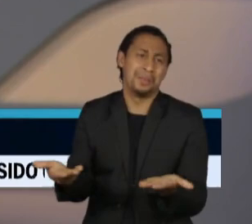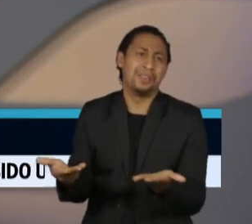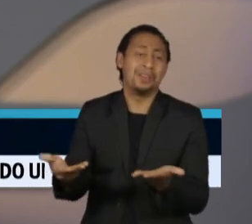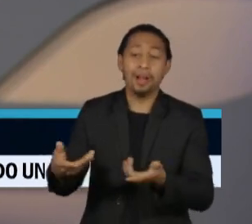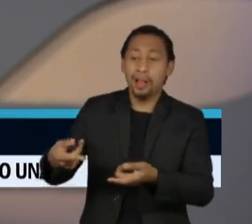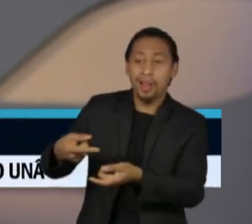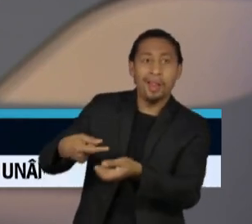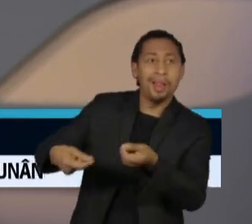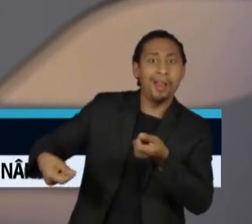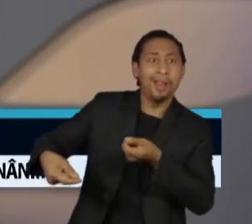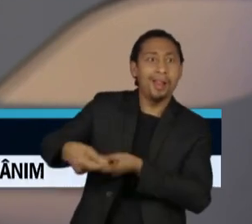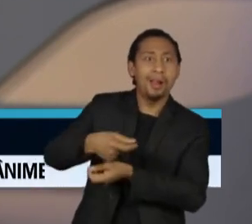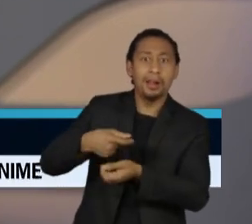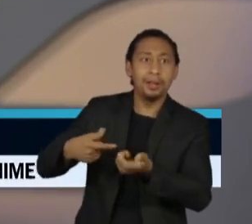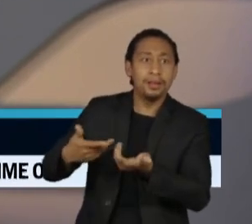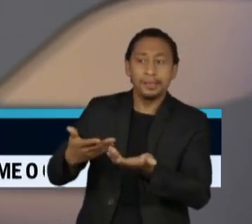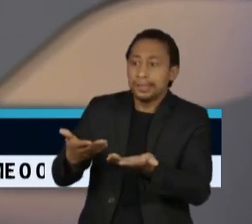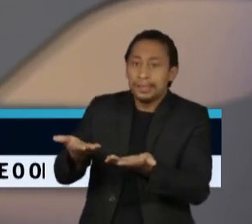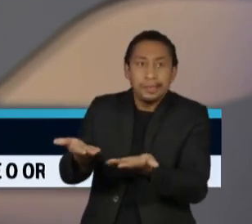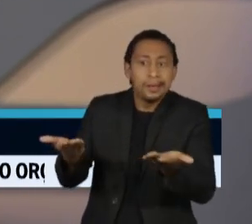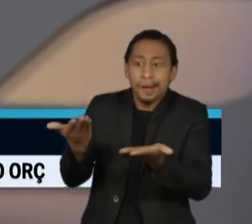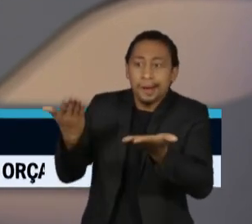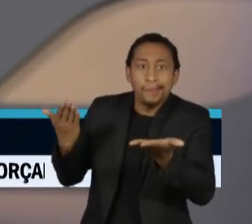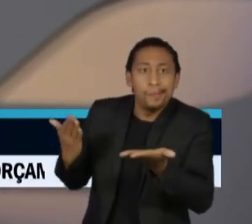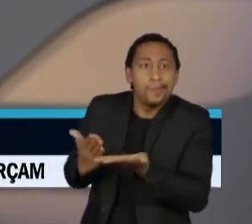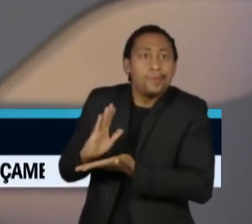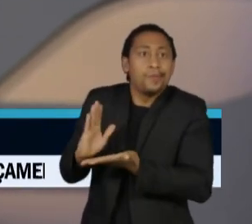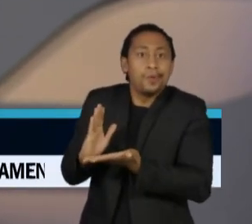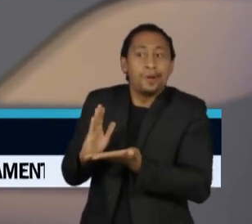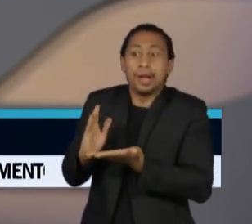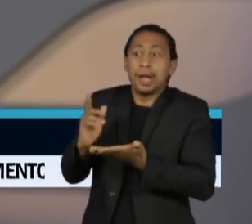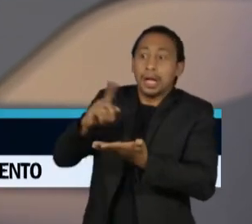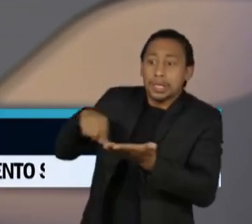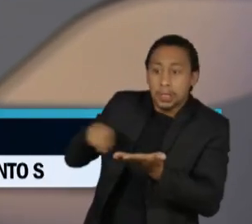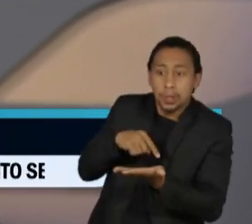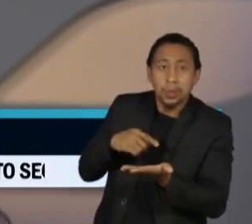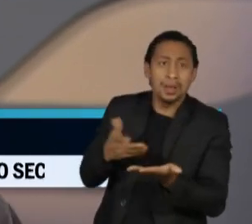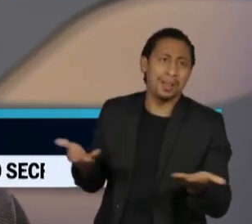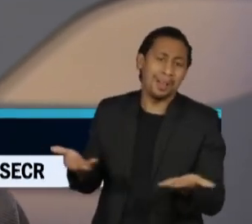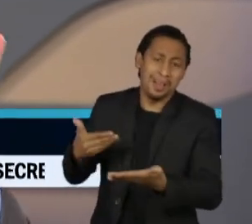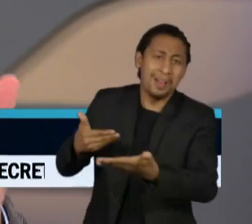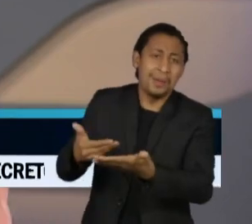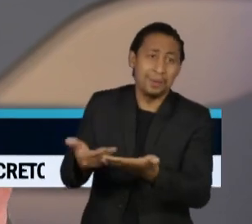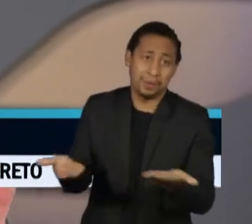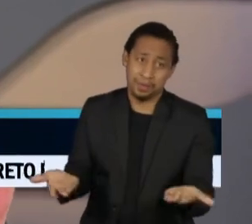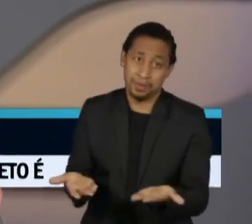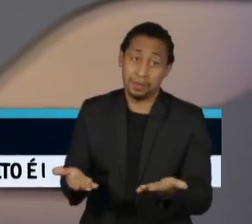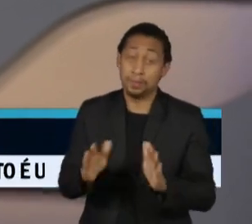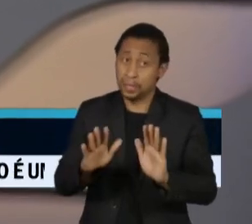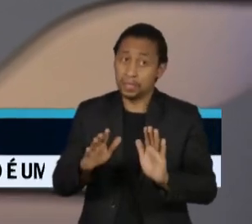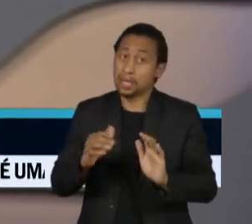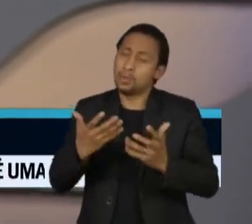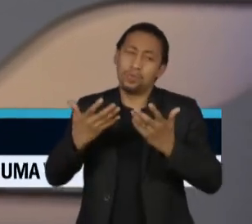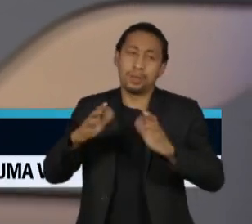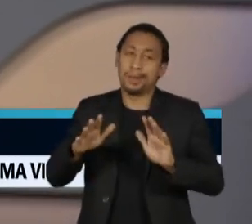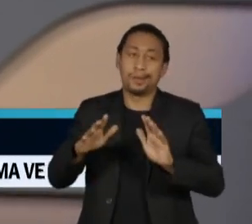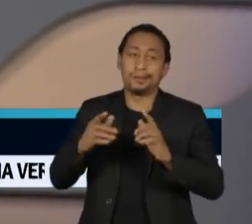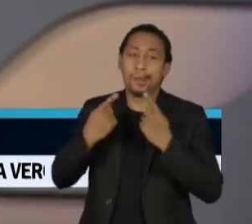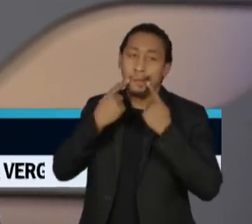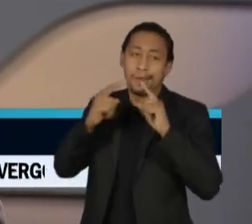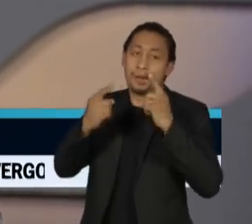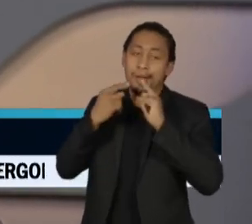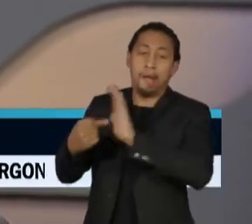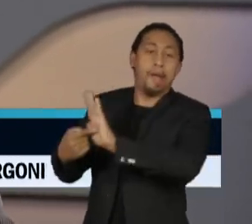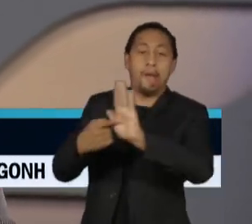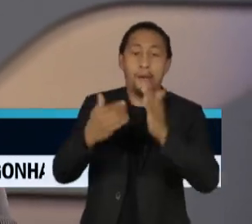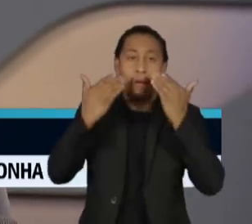negociação. Então, eu não estou querendo fazer nenhuma afirmação taxativa aqui, mas a impressão que passa para a opinião